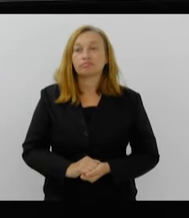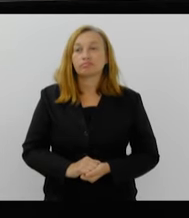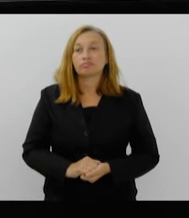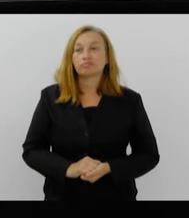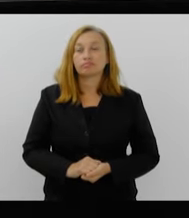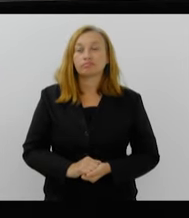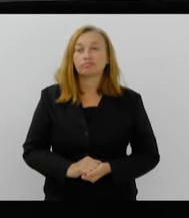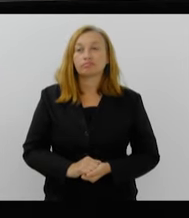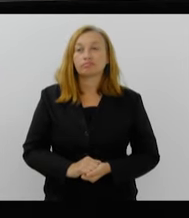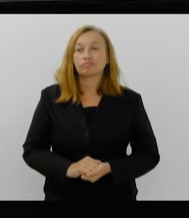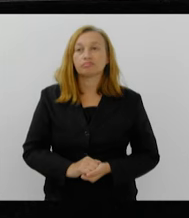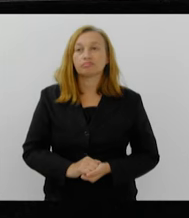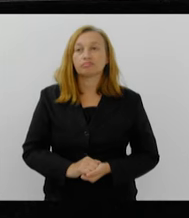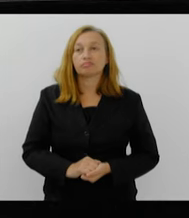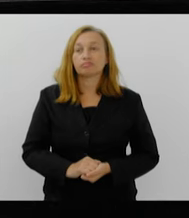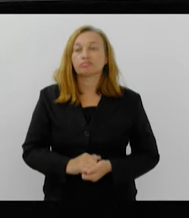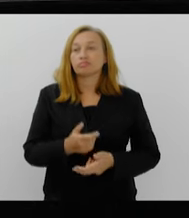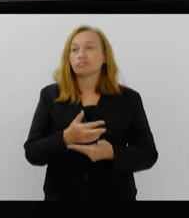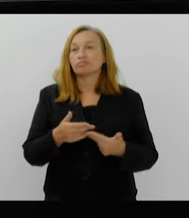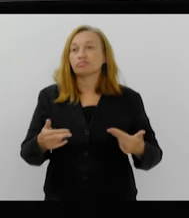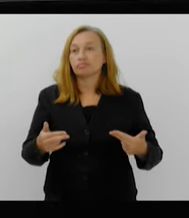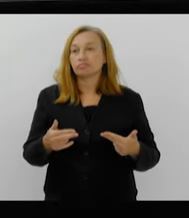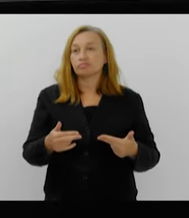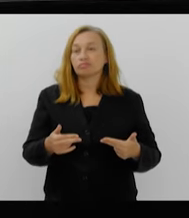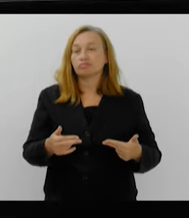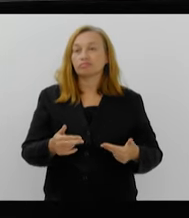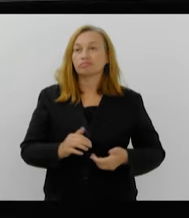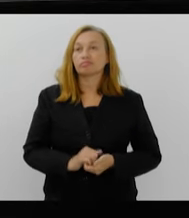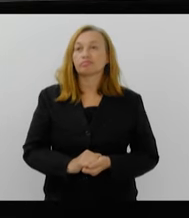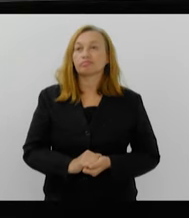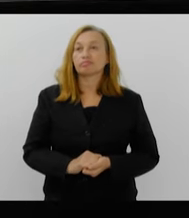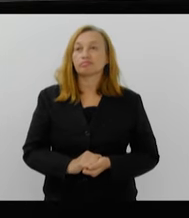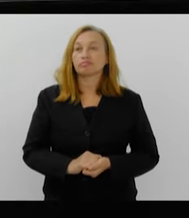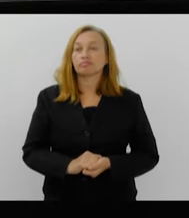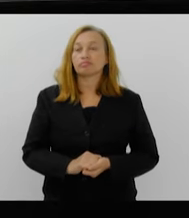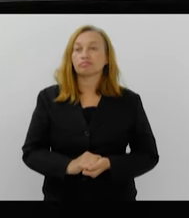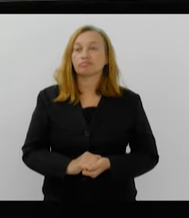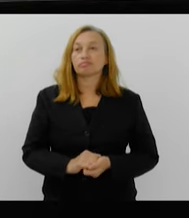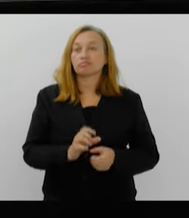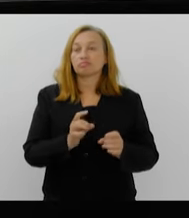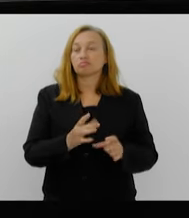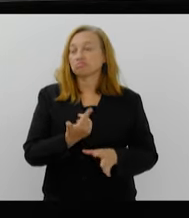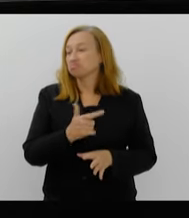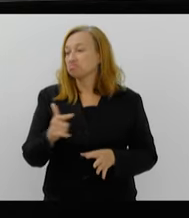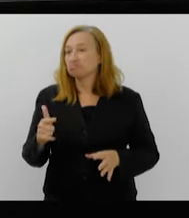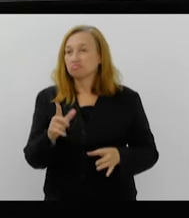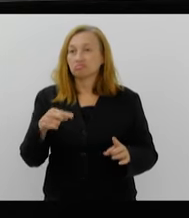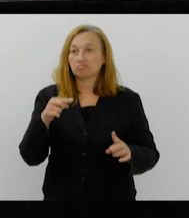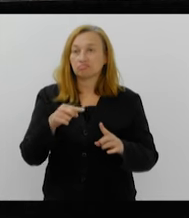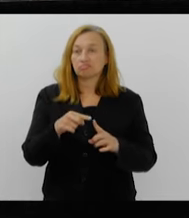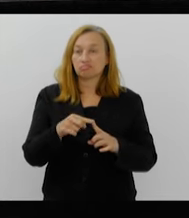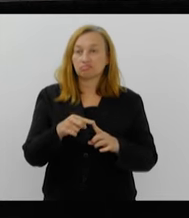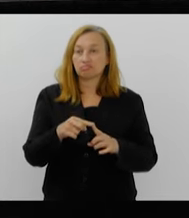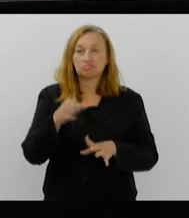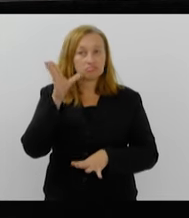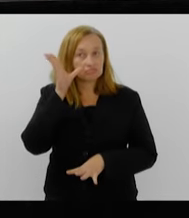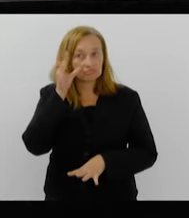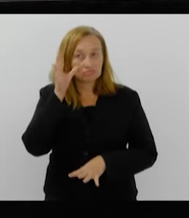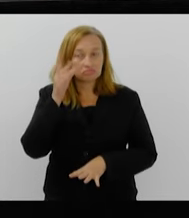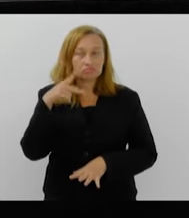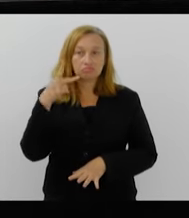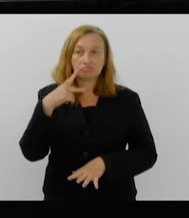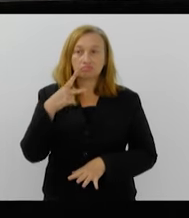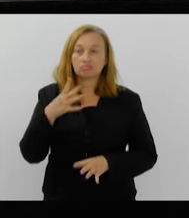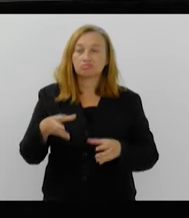as isenções. Diversas isenções estas, sem objetividade, para atender interesses políticos